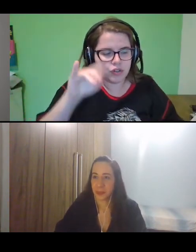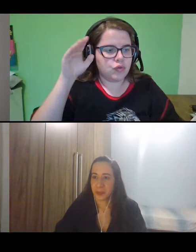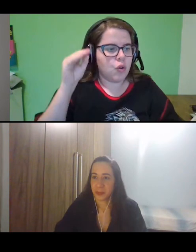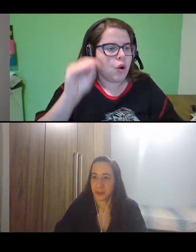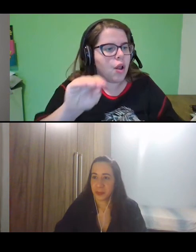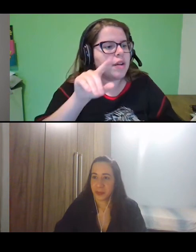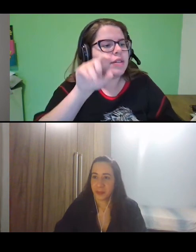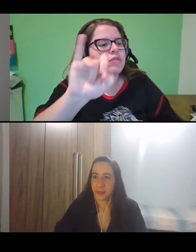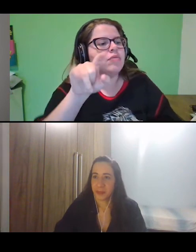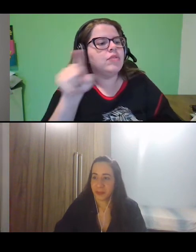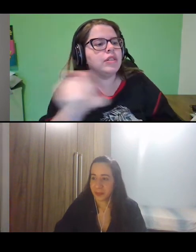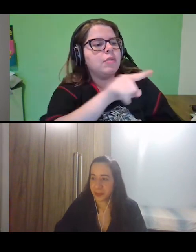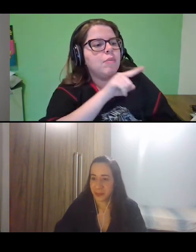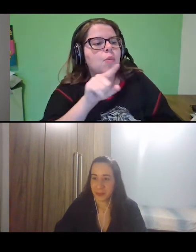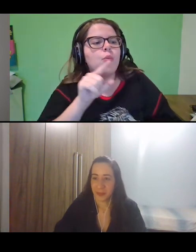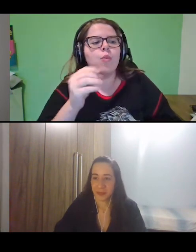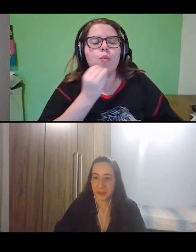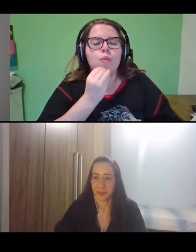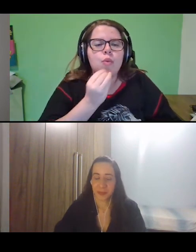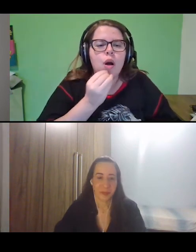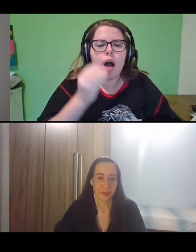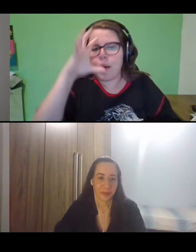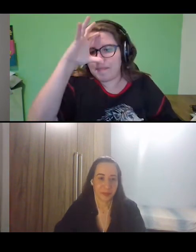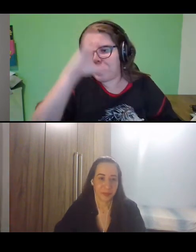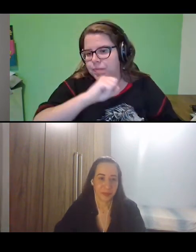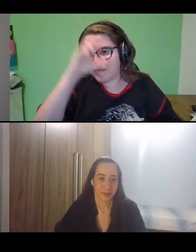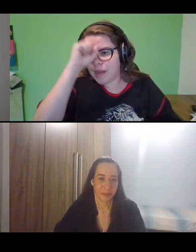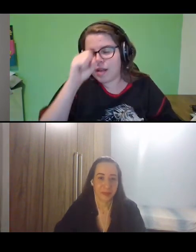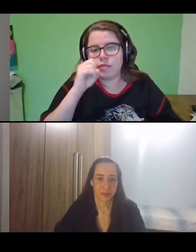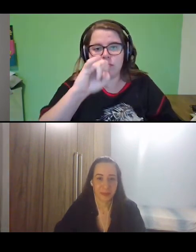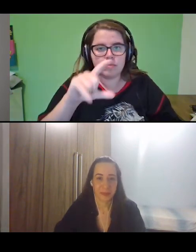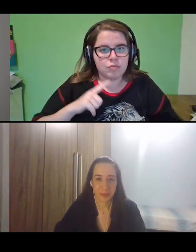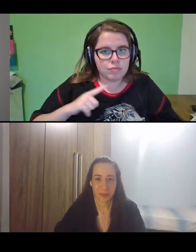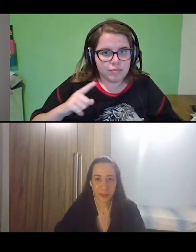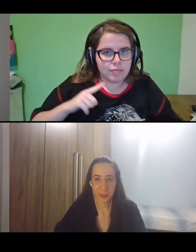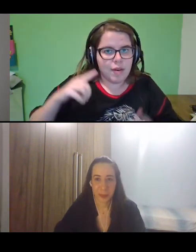vocês puderem colocar os aprendizados que vocês tiveram.